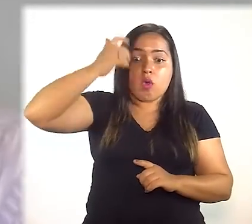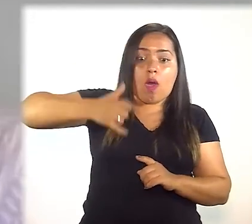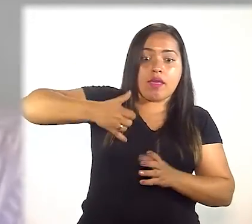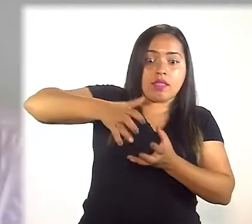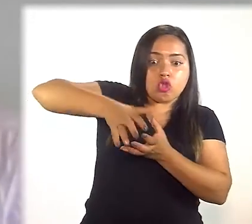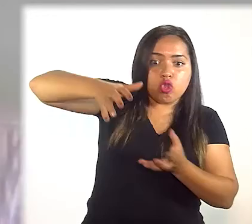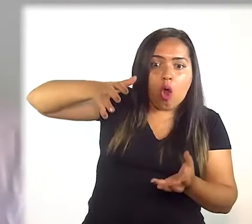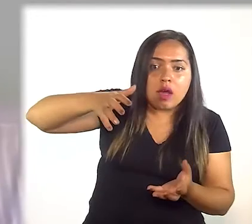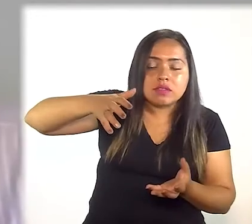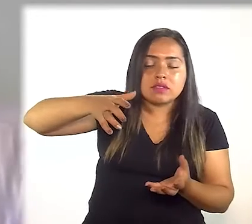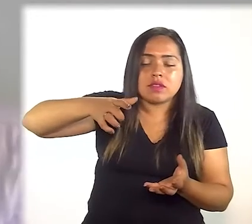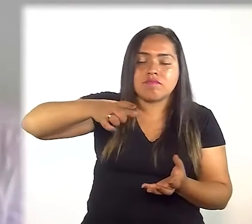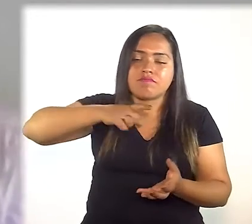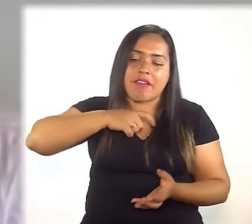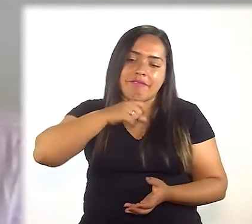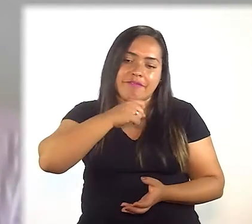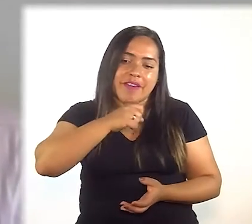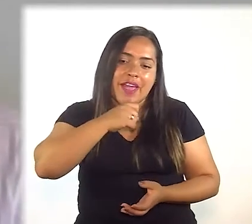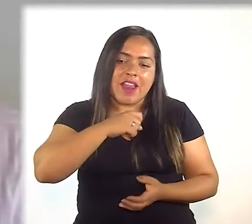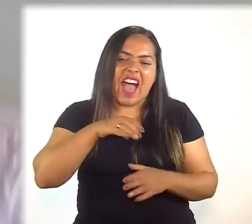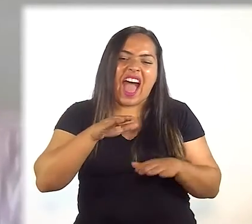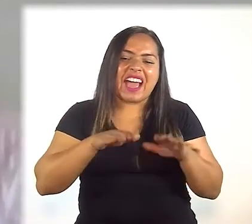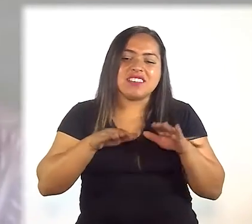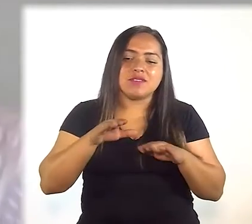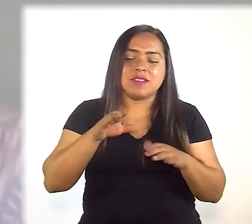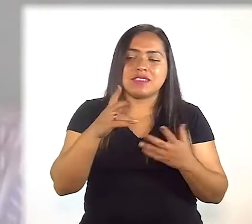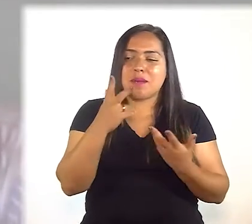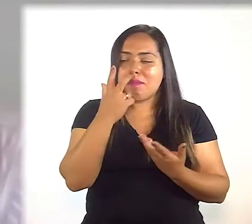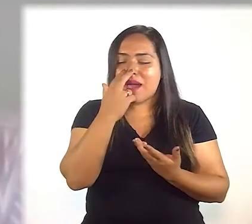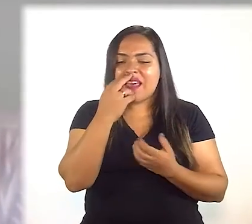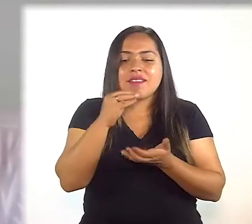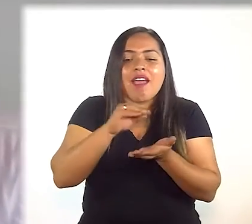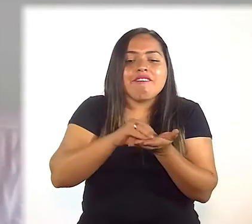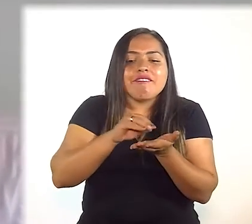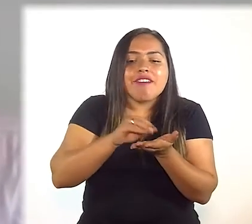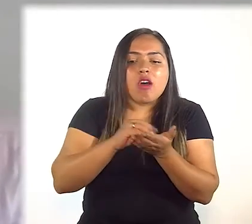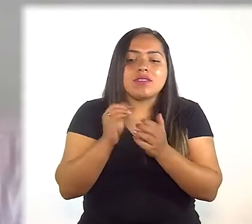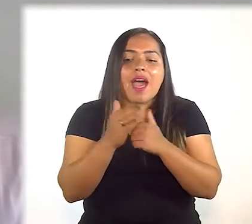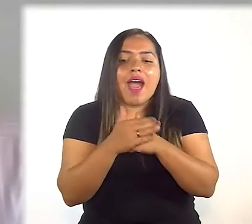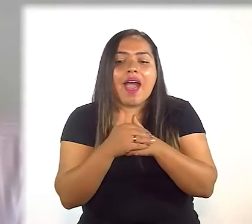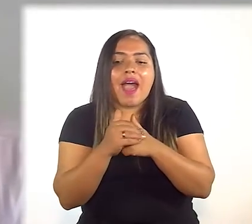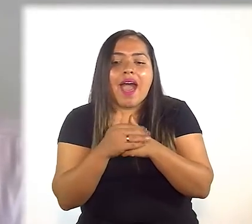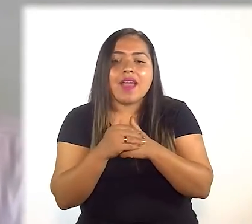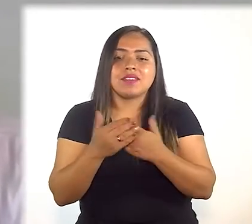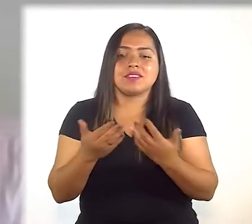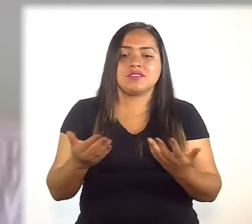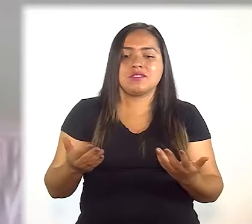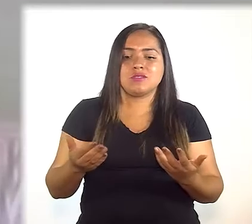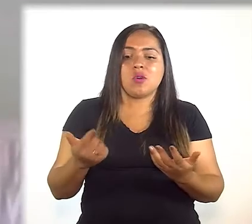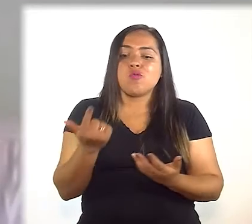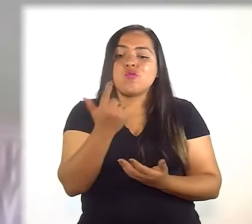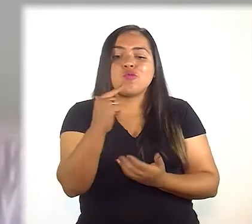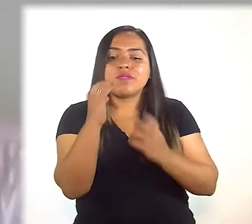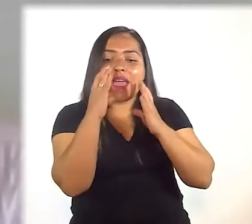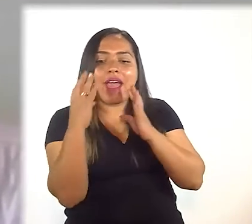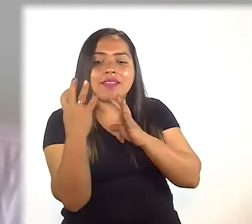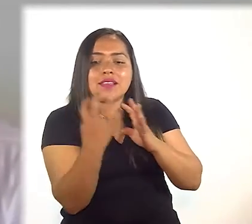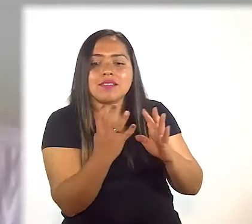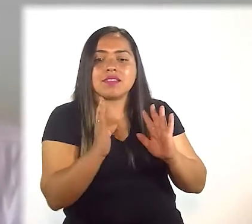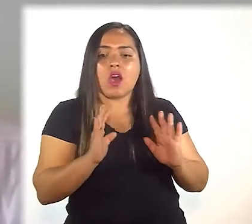pandemia quanto num período de normalidade. O que acontece? O idoso,